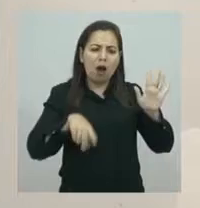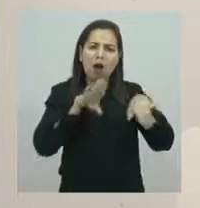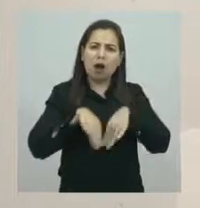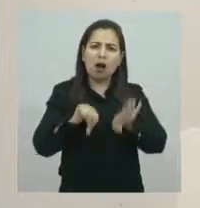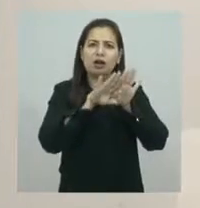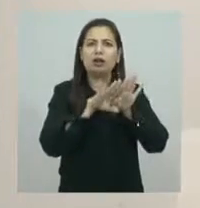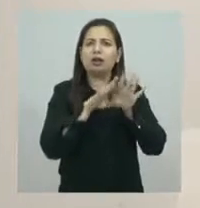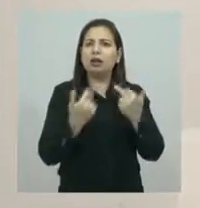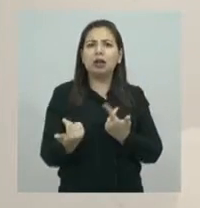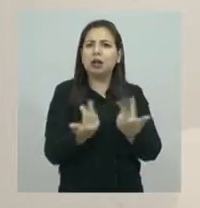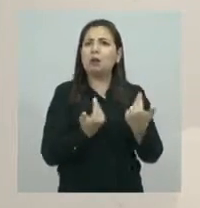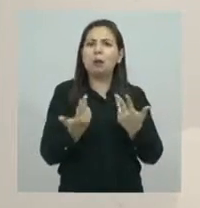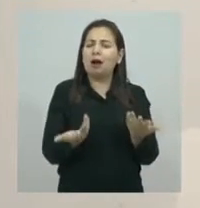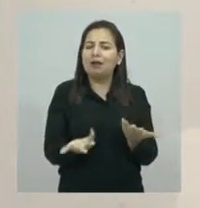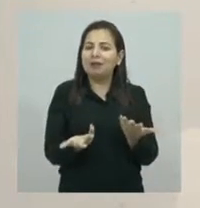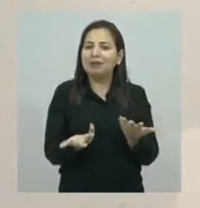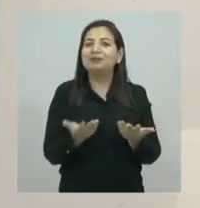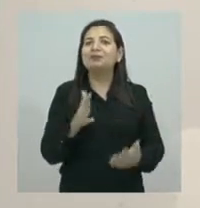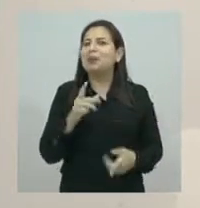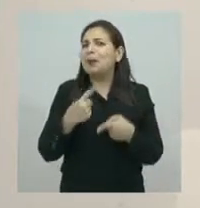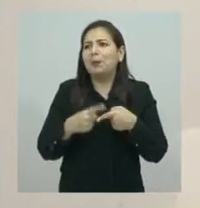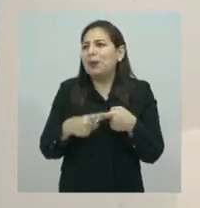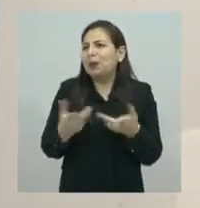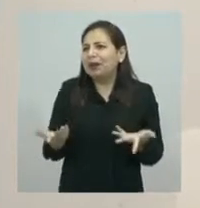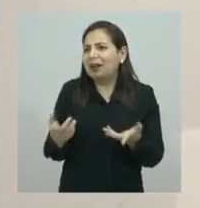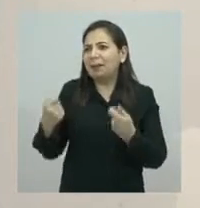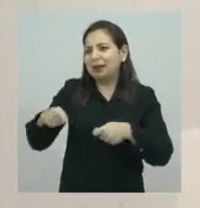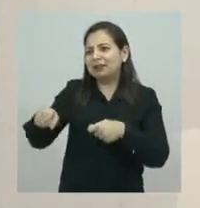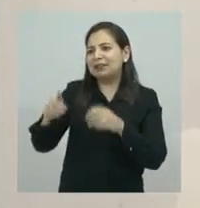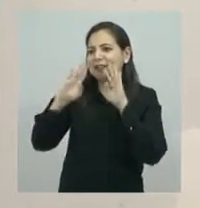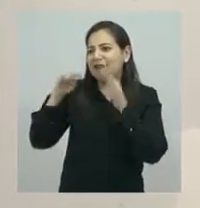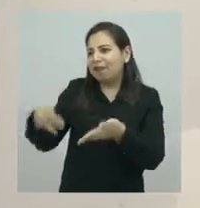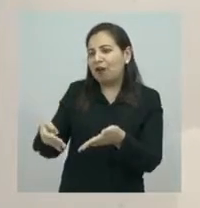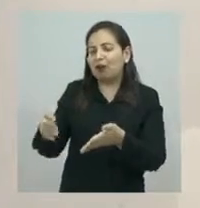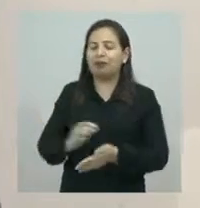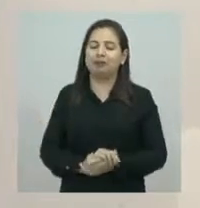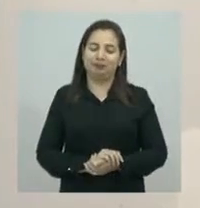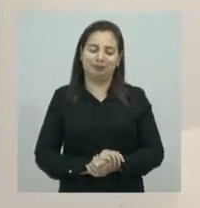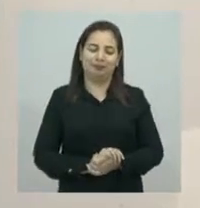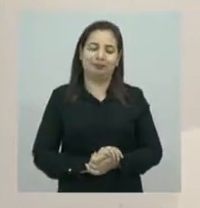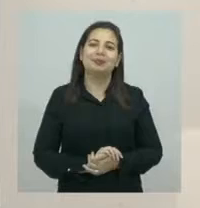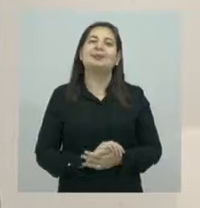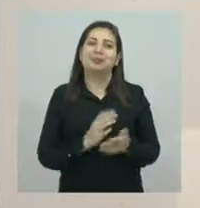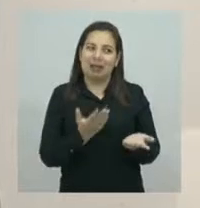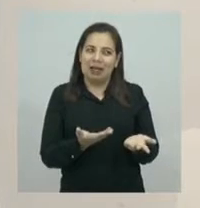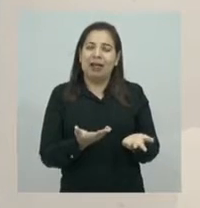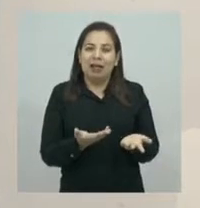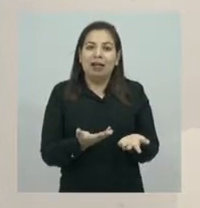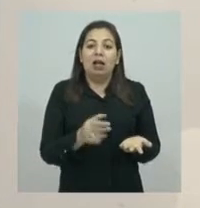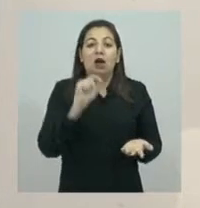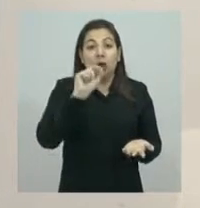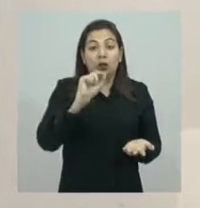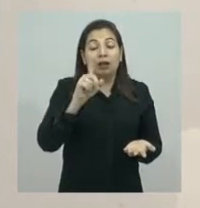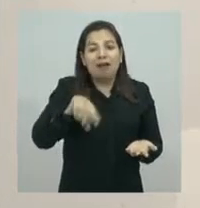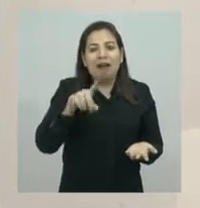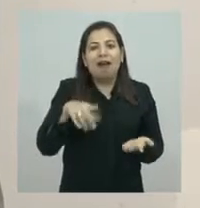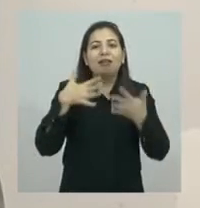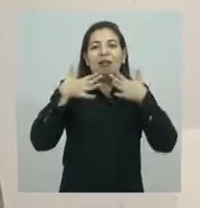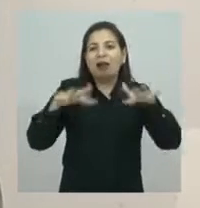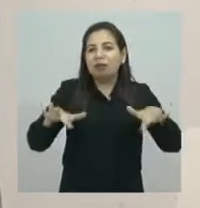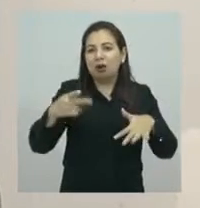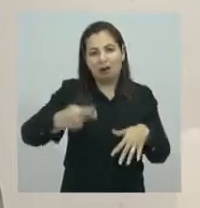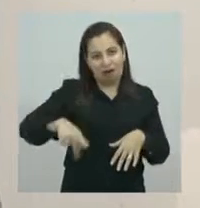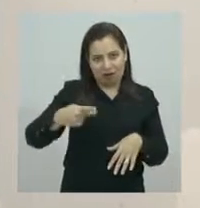seguinte, nós sabemos, nós temos um estigma que é comum na nossa sociedade, que